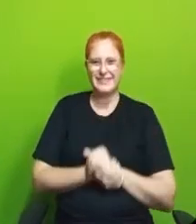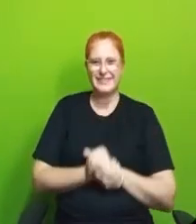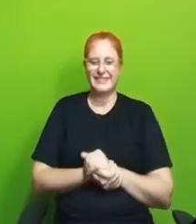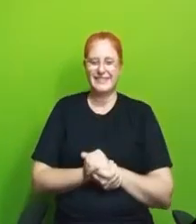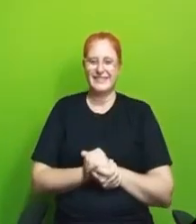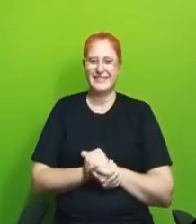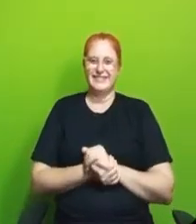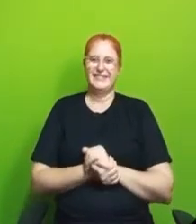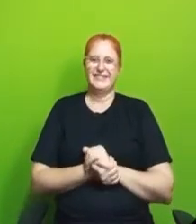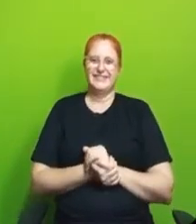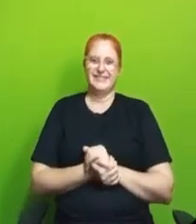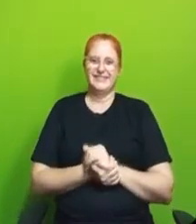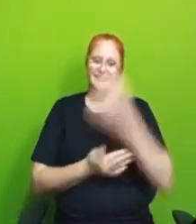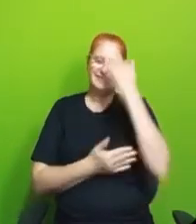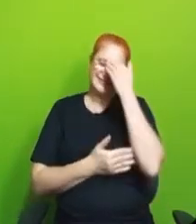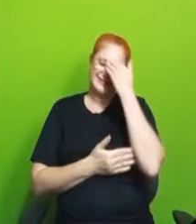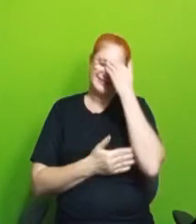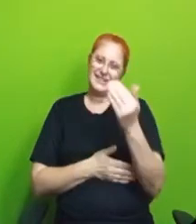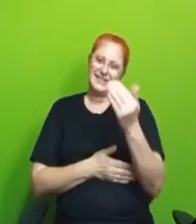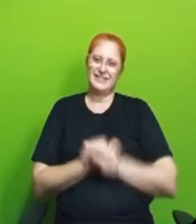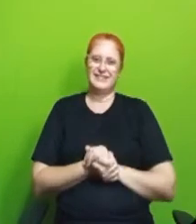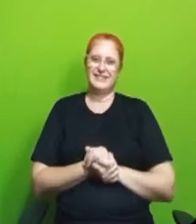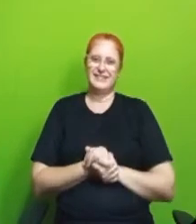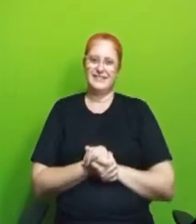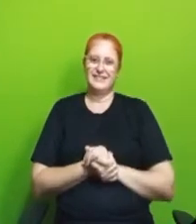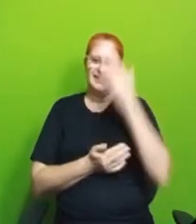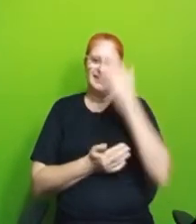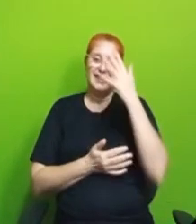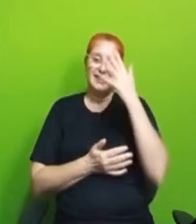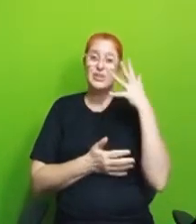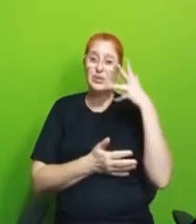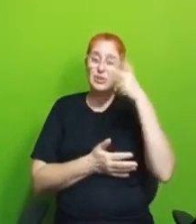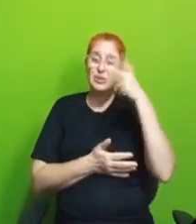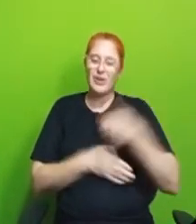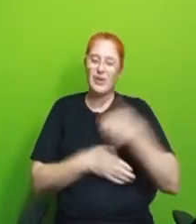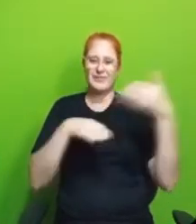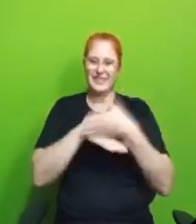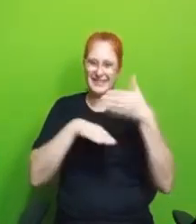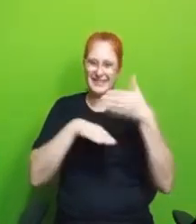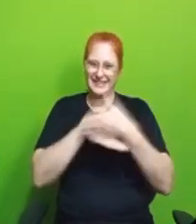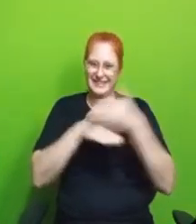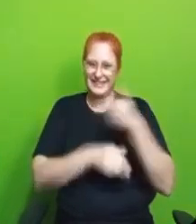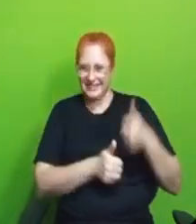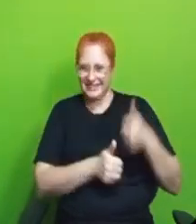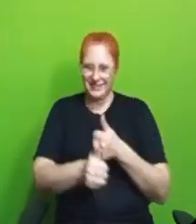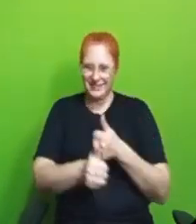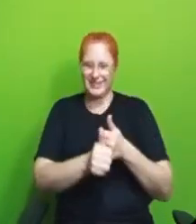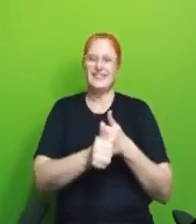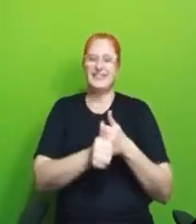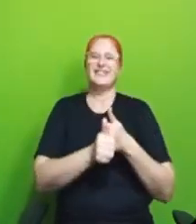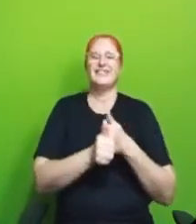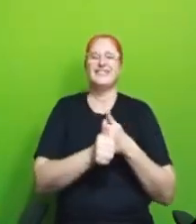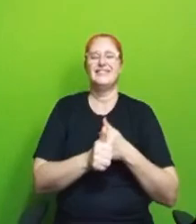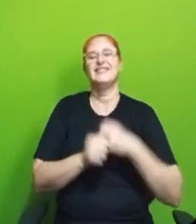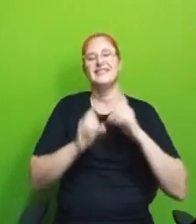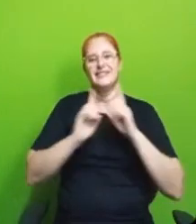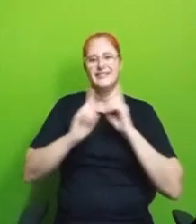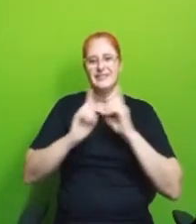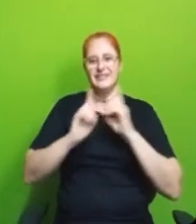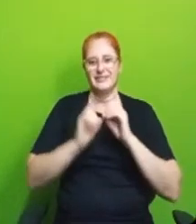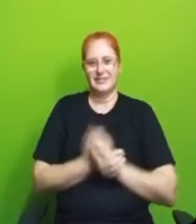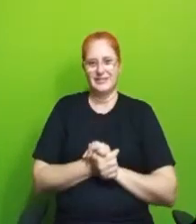gente. Obrigada. Obrigada a todo mundo também que ficou Obrigada, Sofia. aqui, Obrigada, acompanhou o Simone. debate. Muito legal ver os